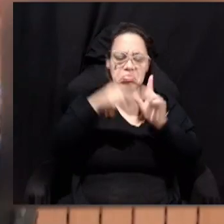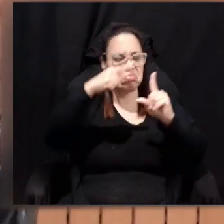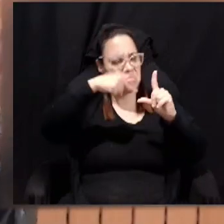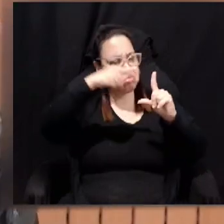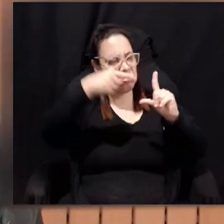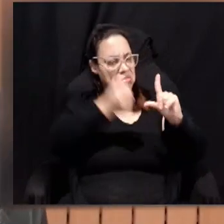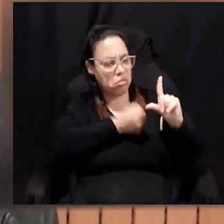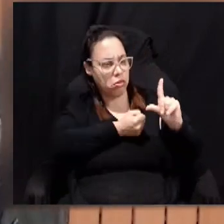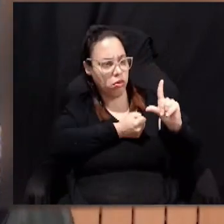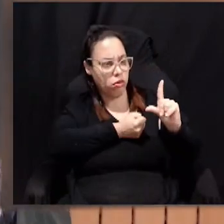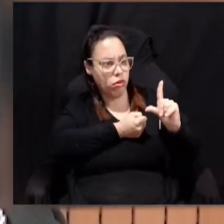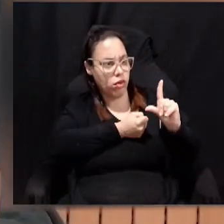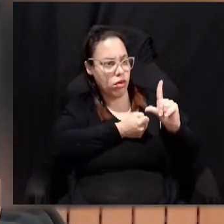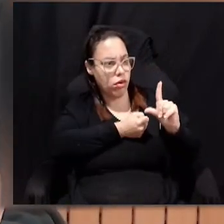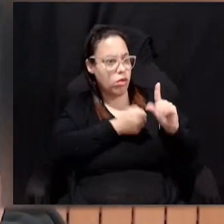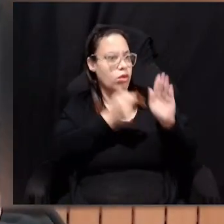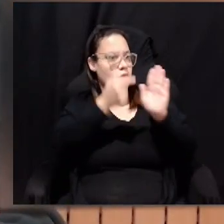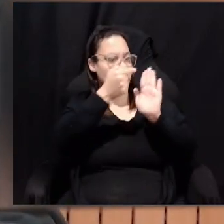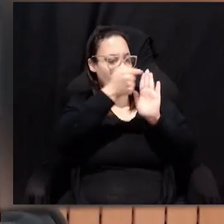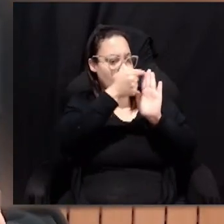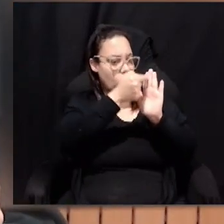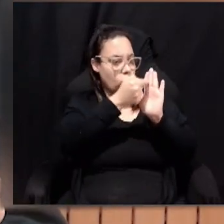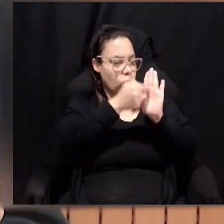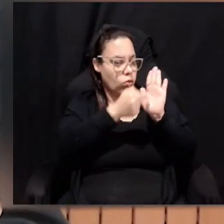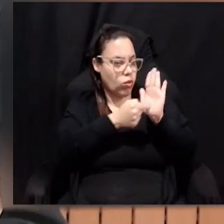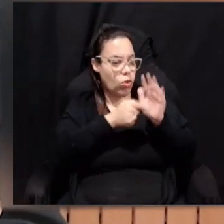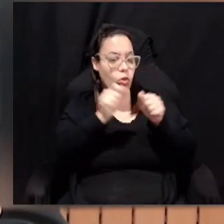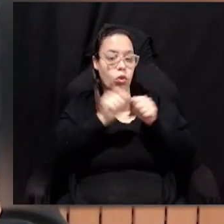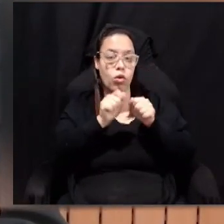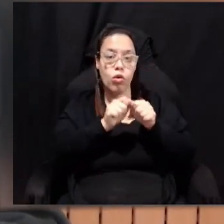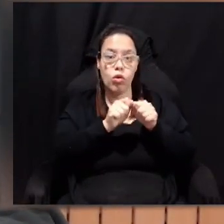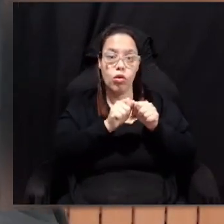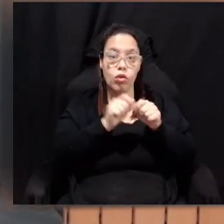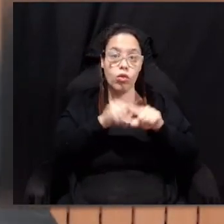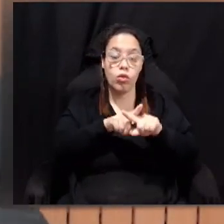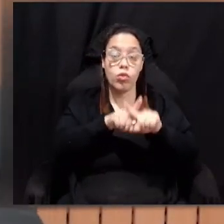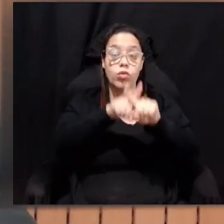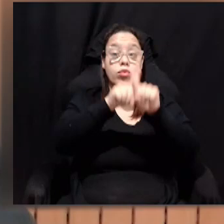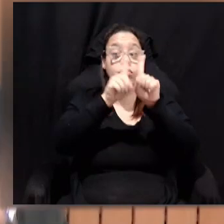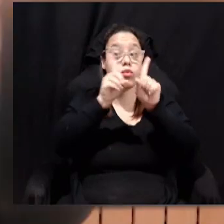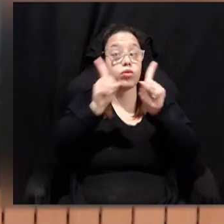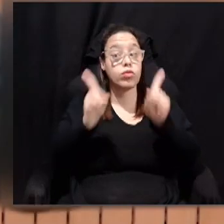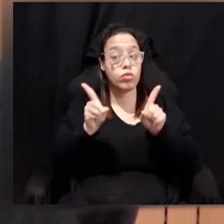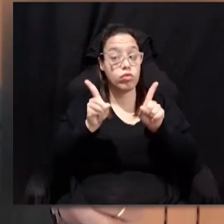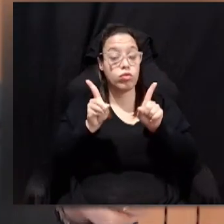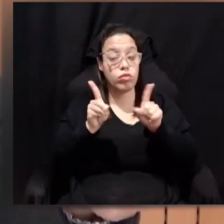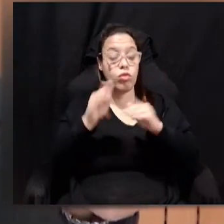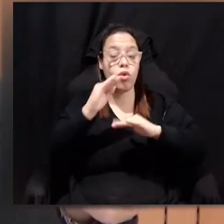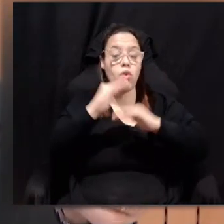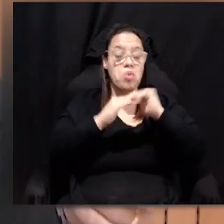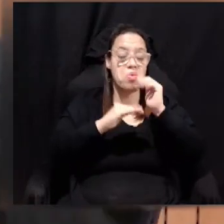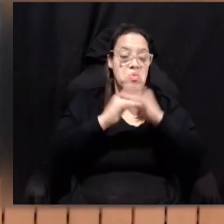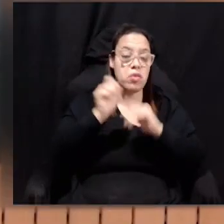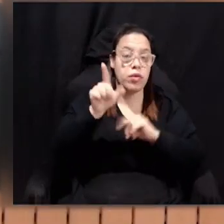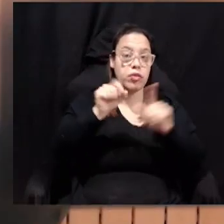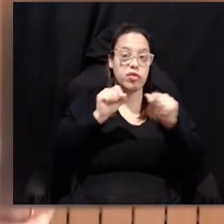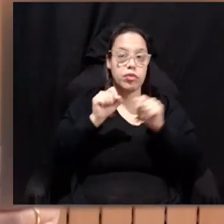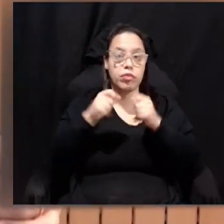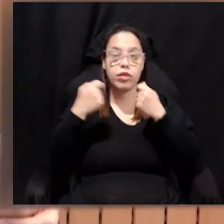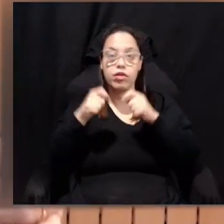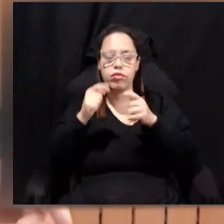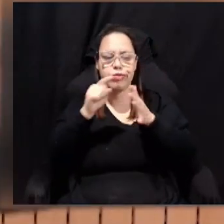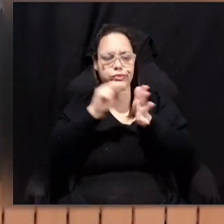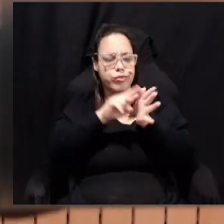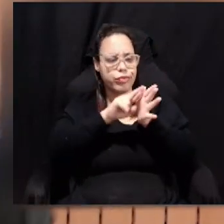vai parametrizar as ações que você vai fazer. Mas as ações que você vai fazer precisa de indicadores, porque